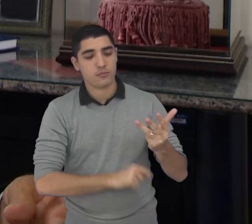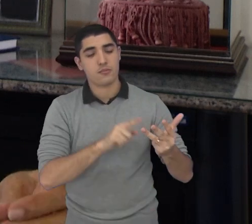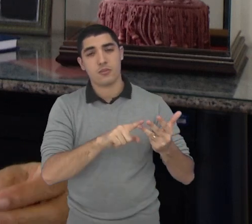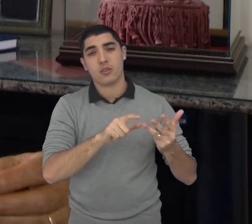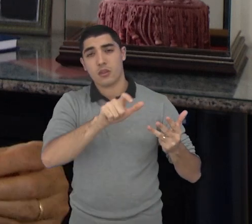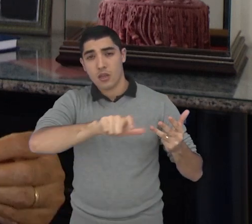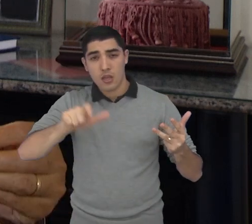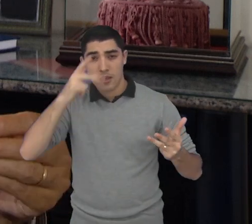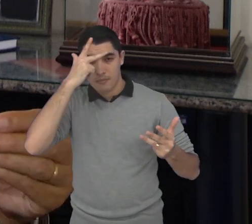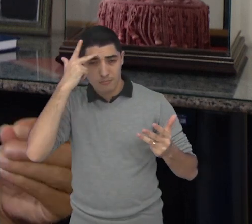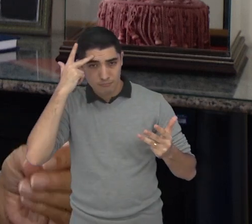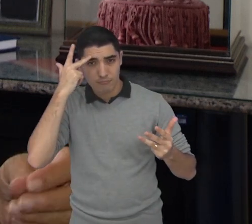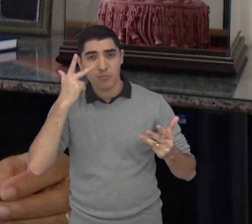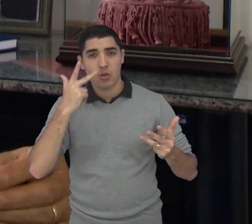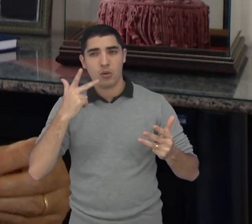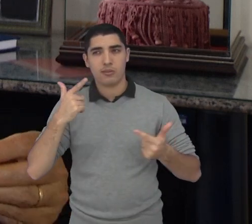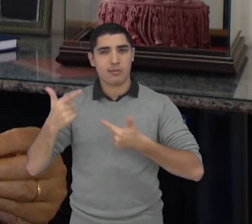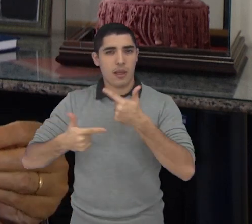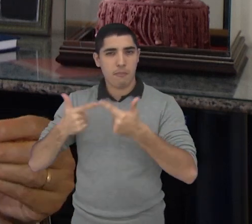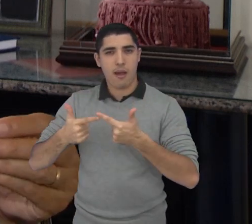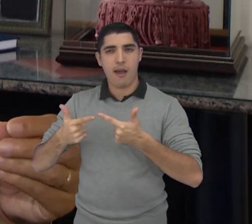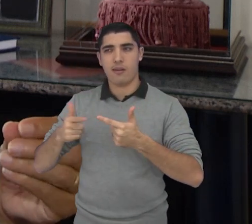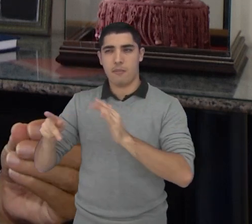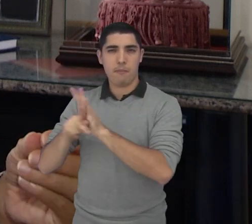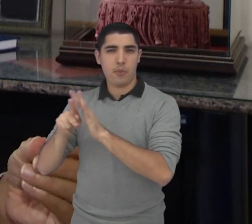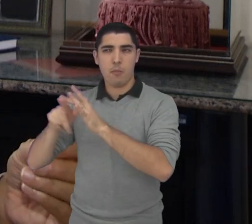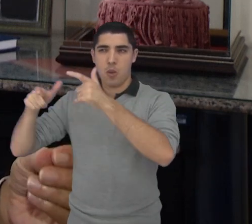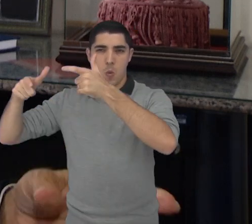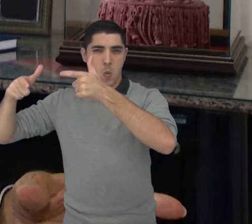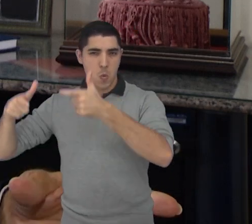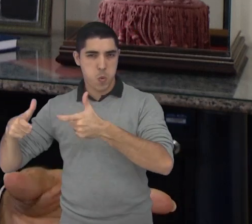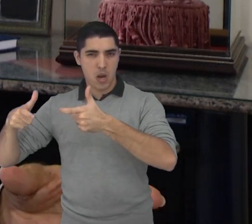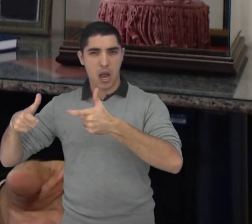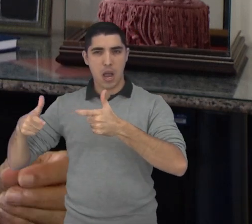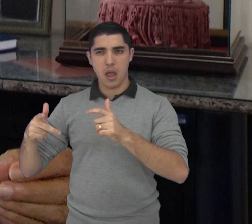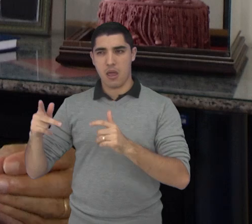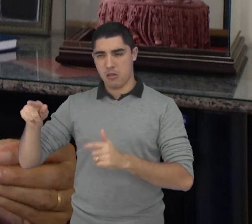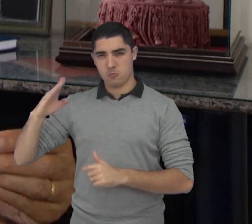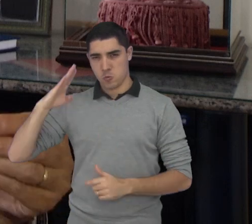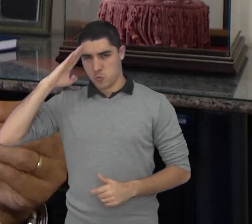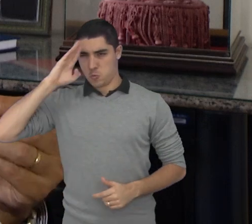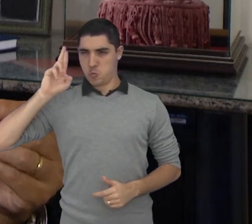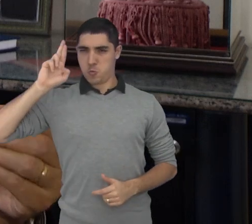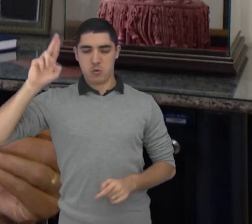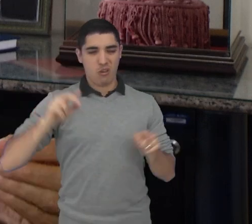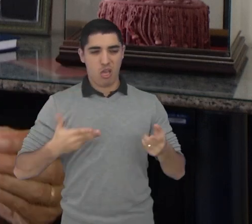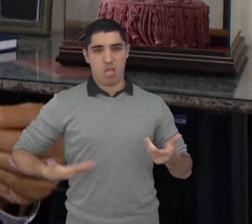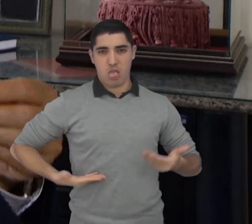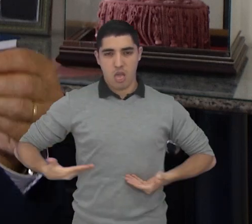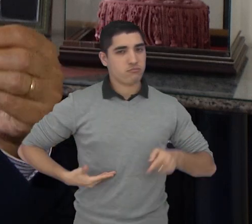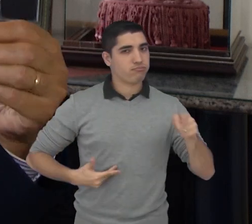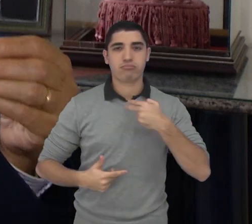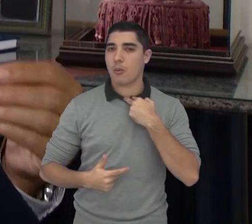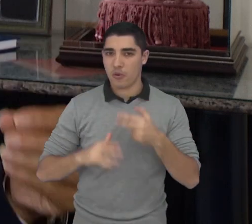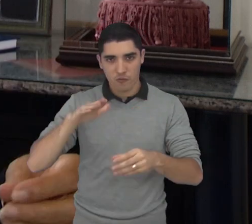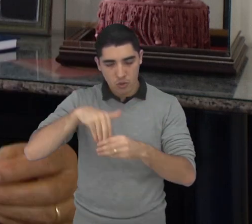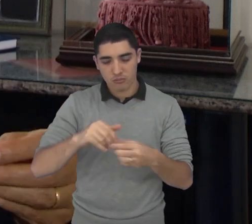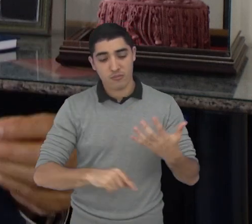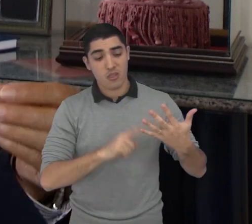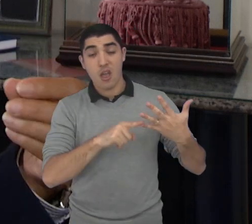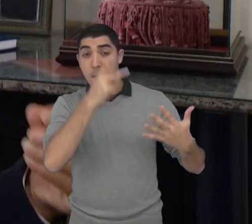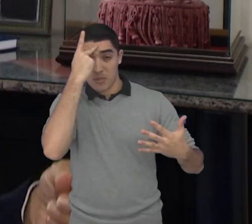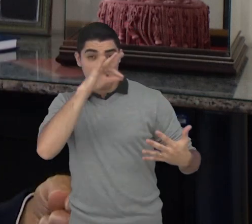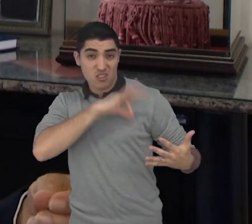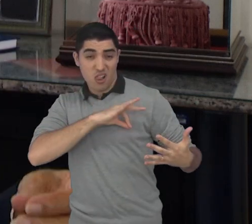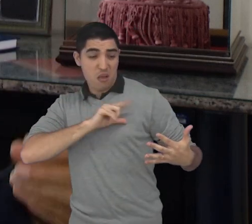escravos, os servidores das casas imperiais, aqueles que não tinham uma